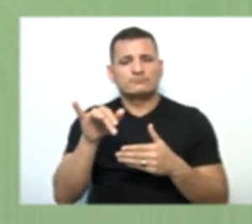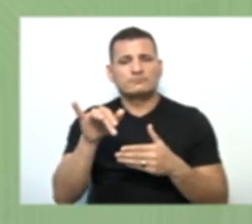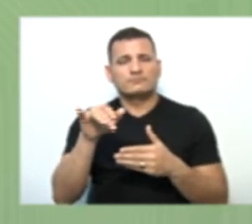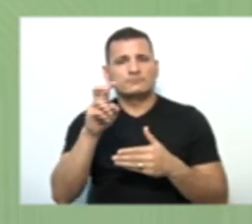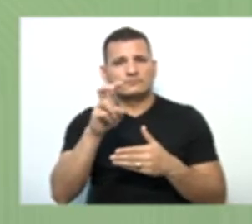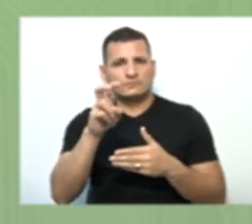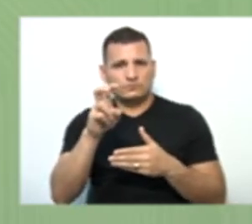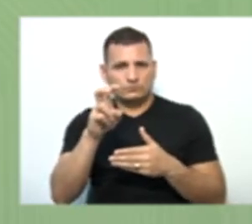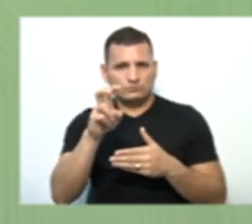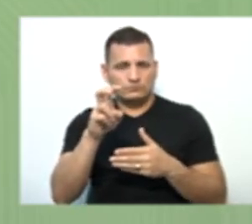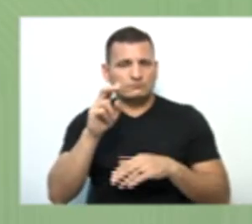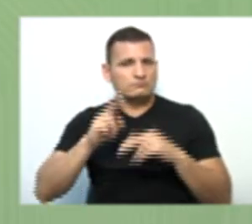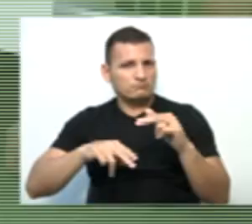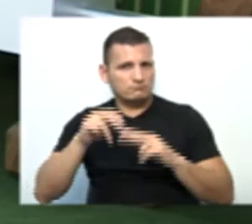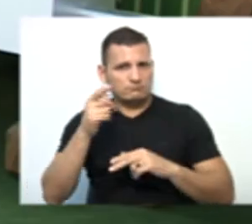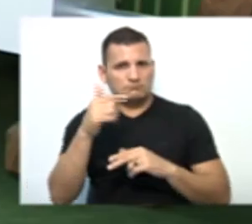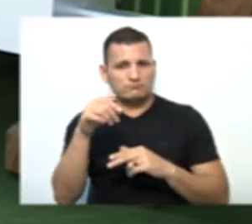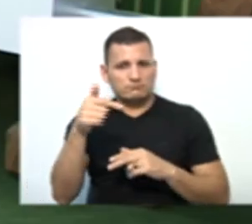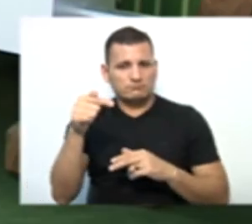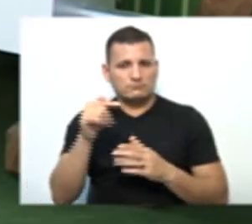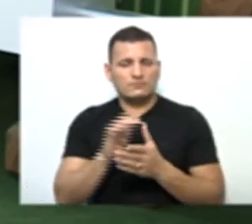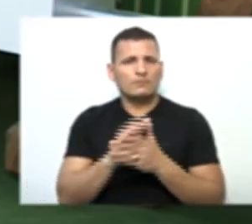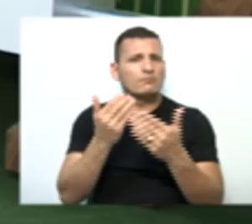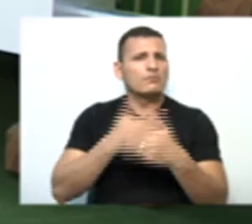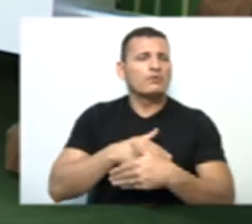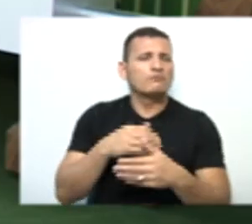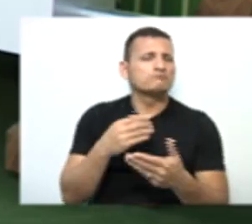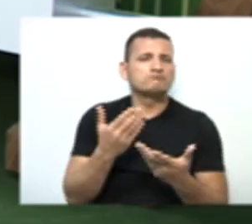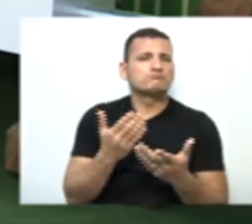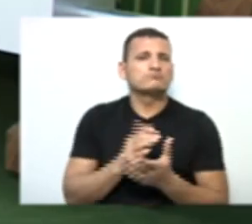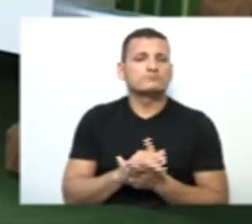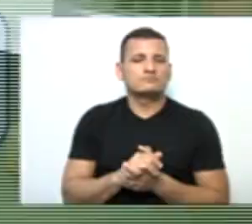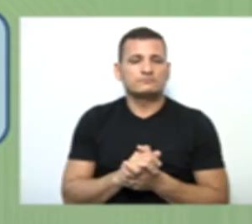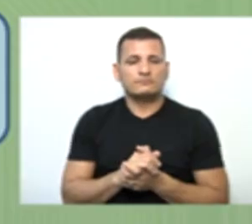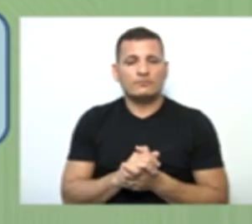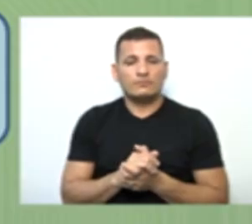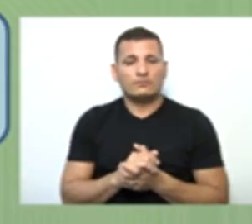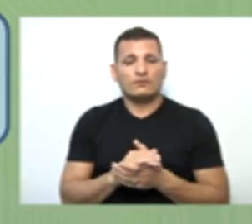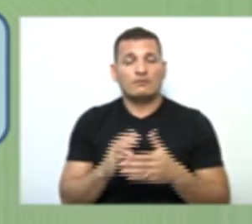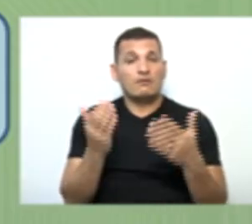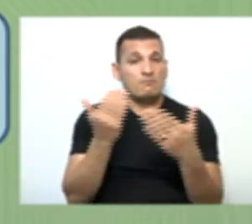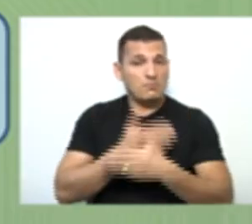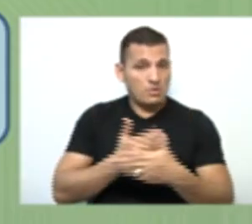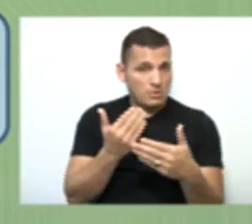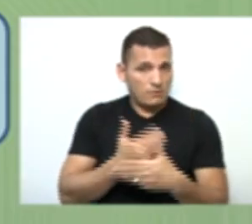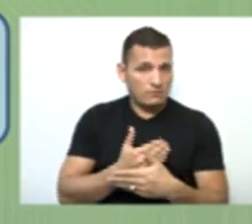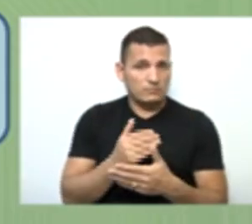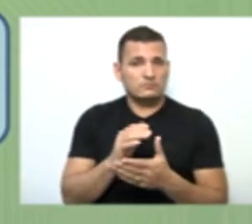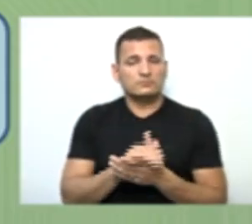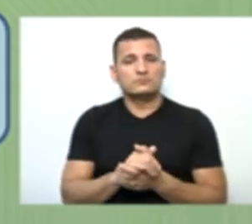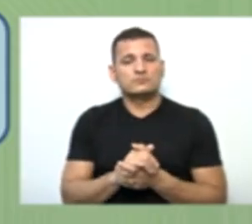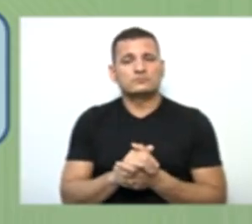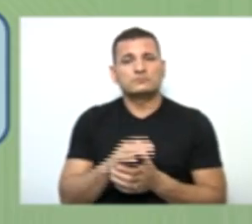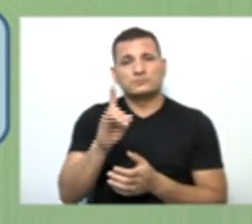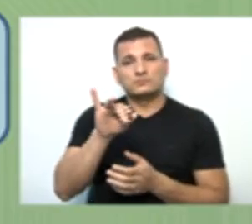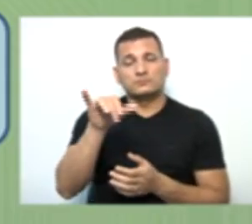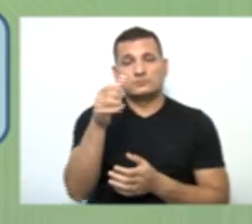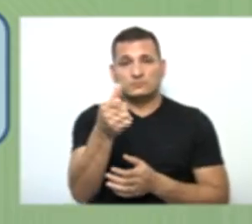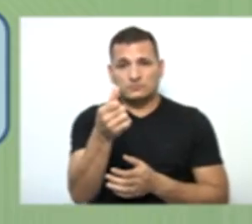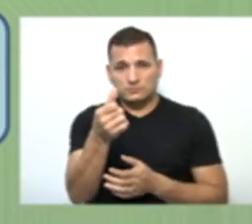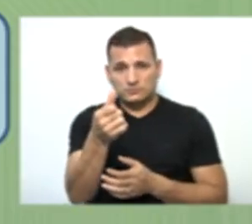de 2017. E as provas, né, professora? Quando serão as provas? Isso. As provas regular será no dia